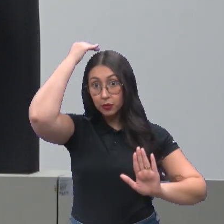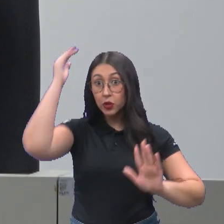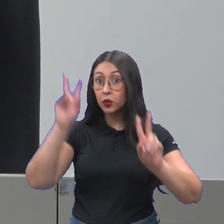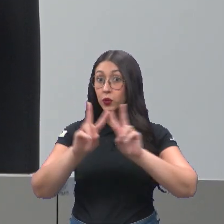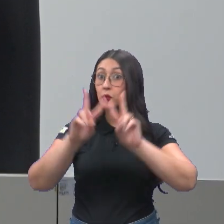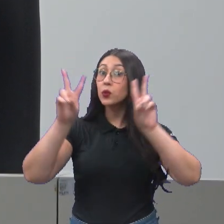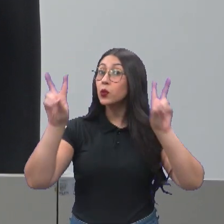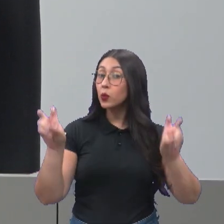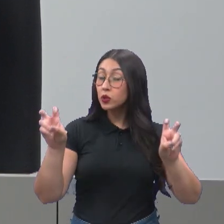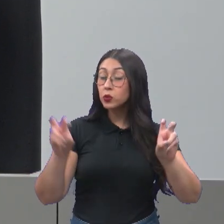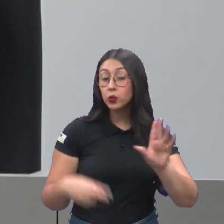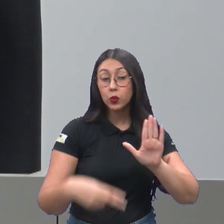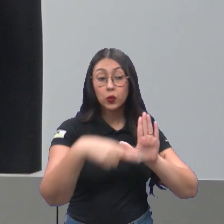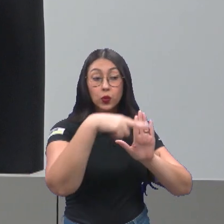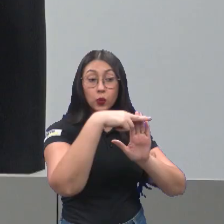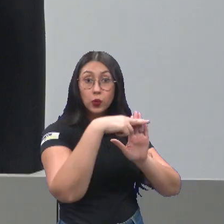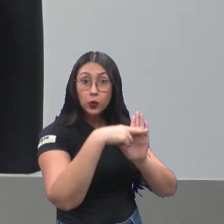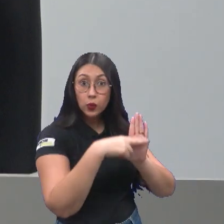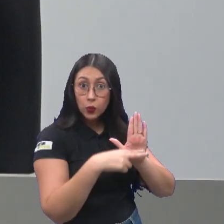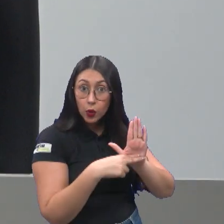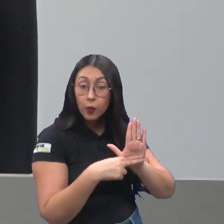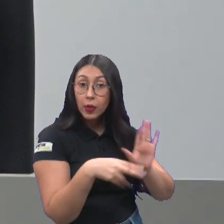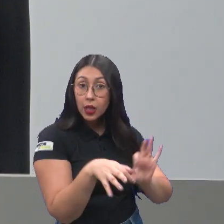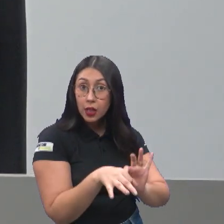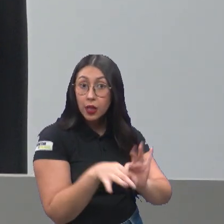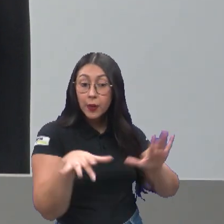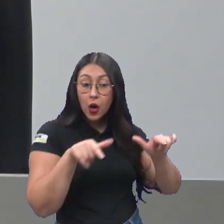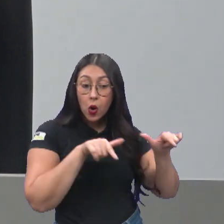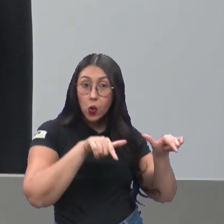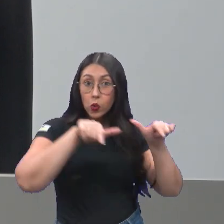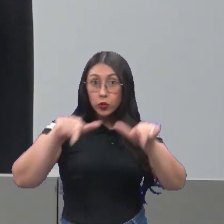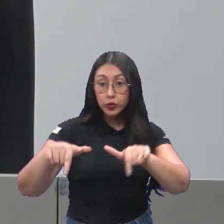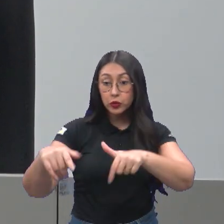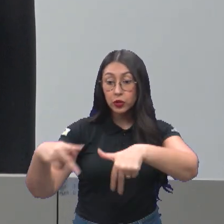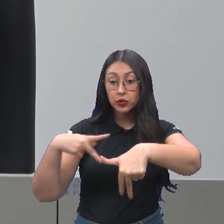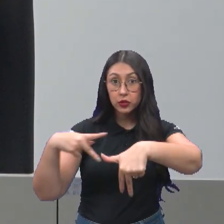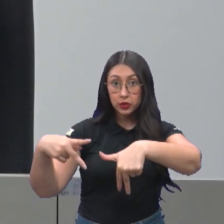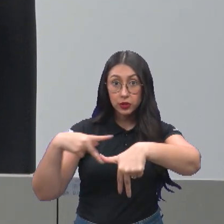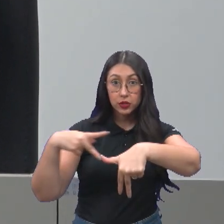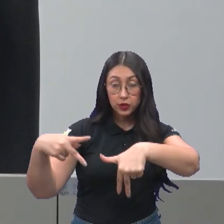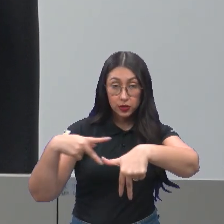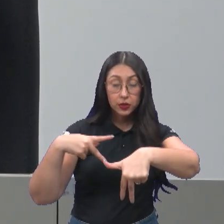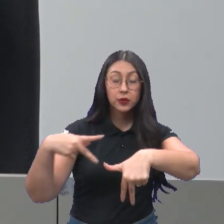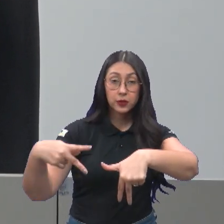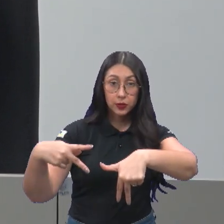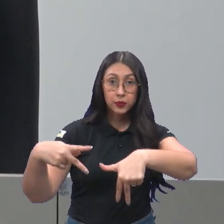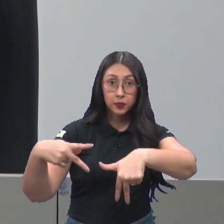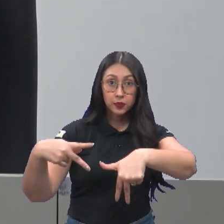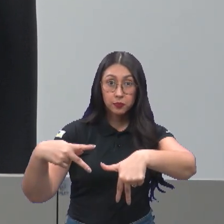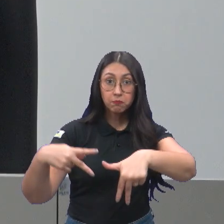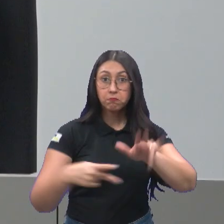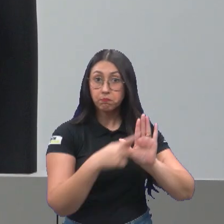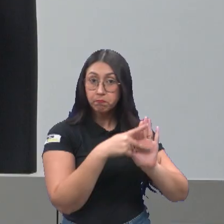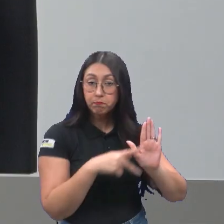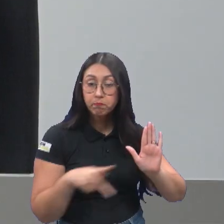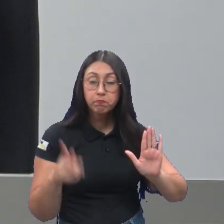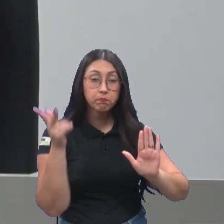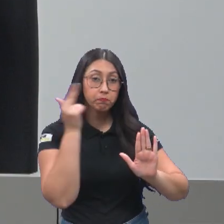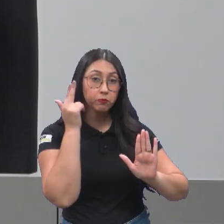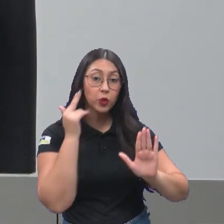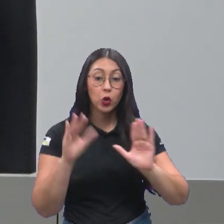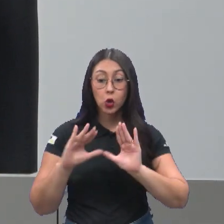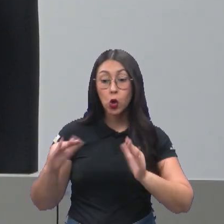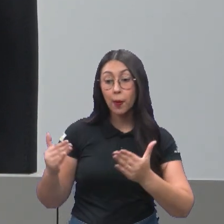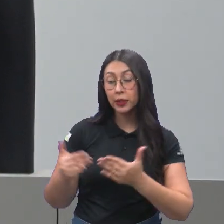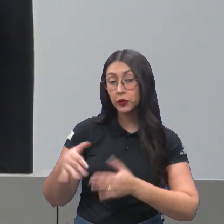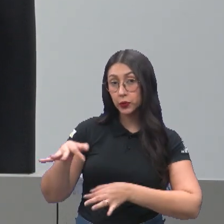as normas para concessão do título de cidadão joseense e da outras providências. Rito ordinário. Comissão